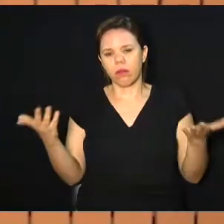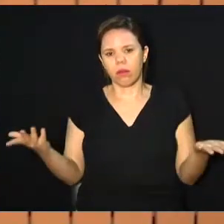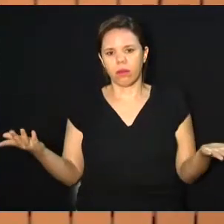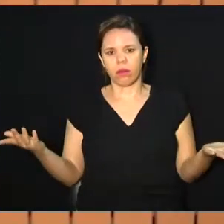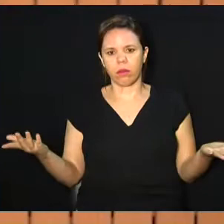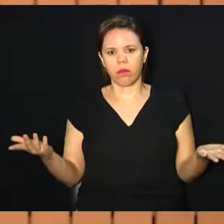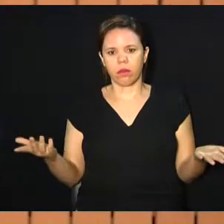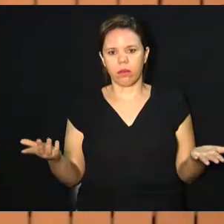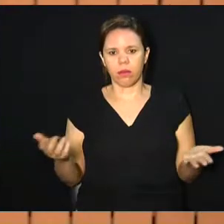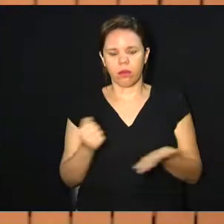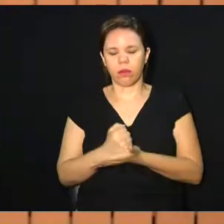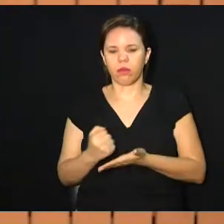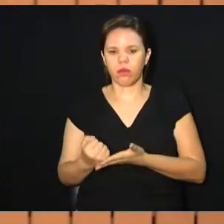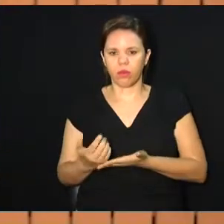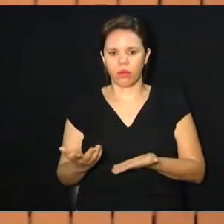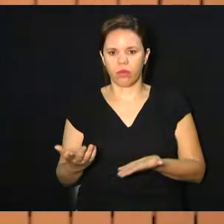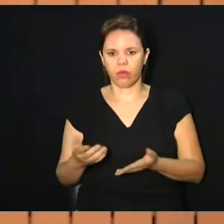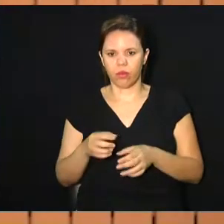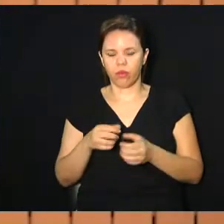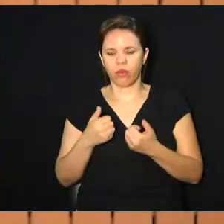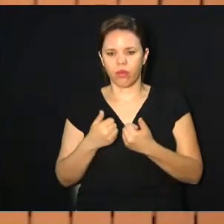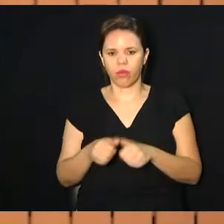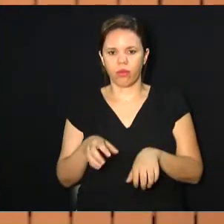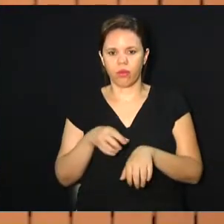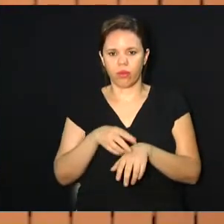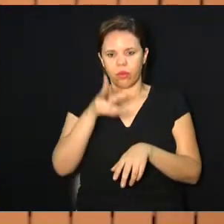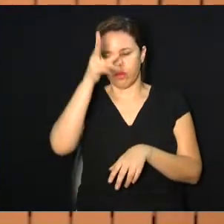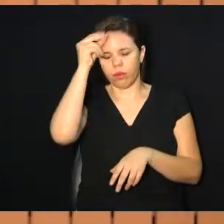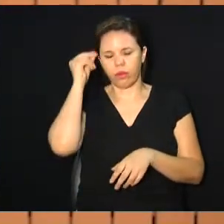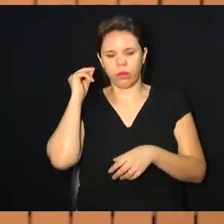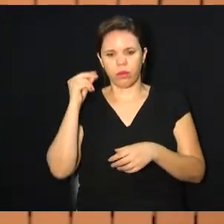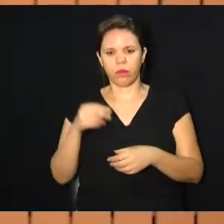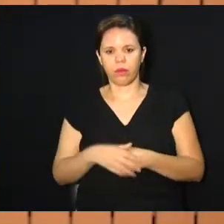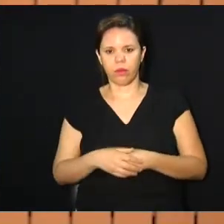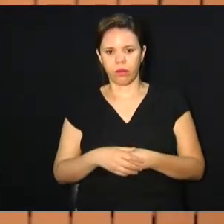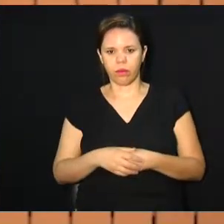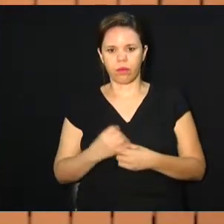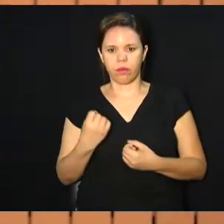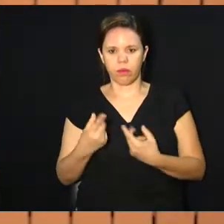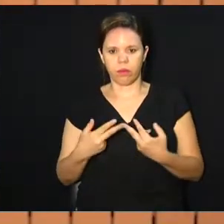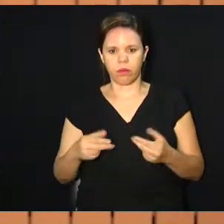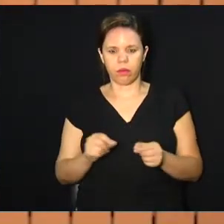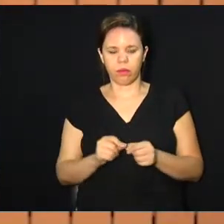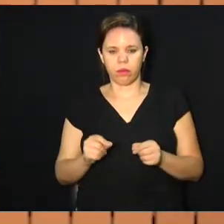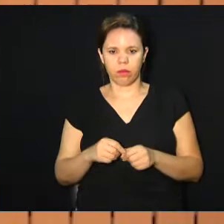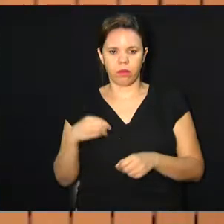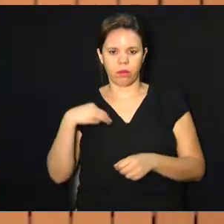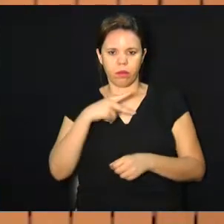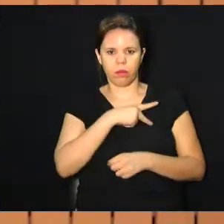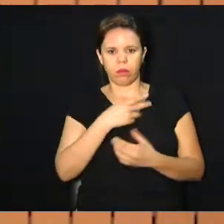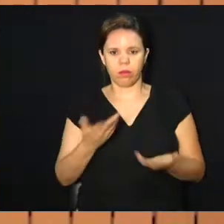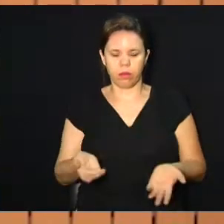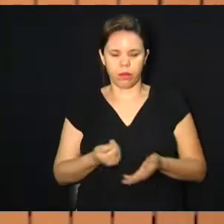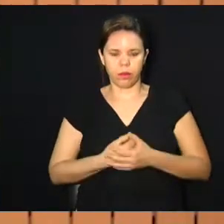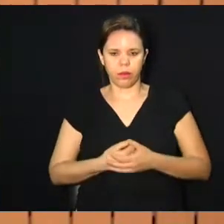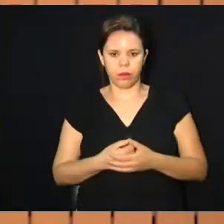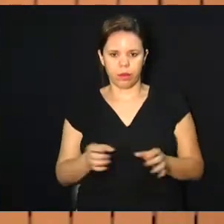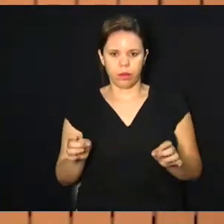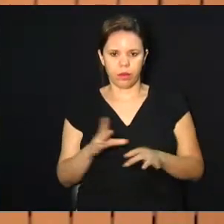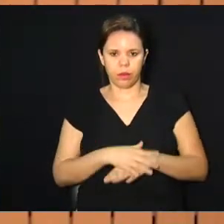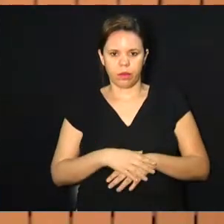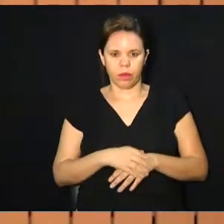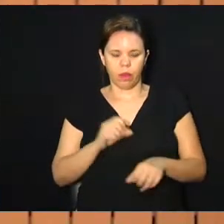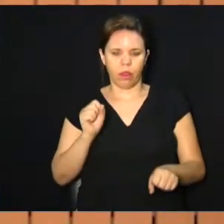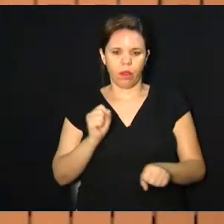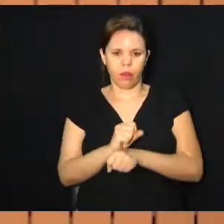na licitação, né, do transporte público, e sendo assim um dos motivos que o Ministério Público acabou